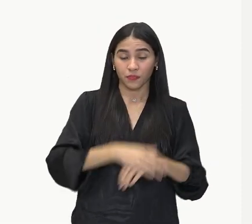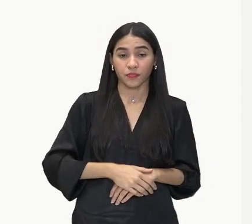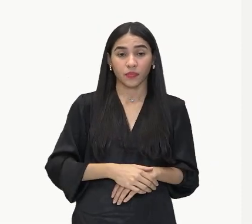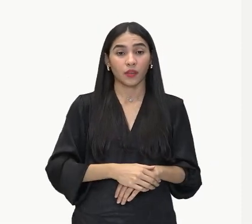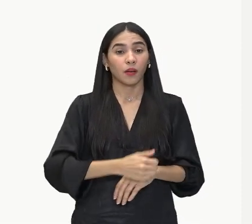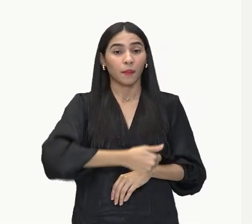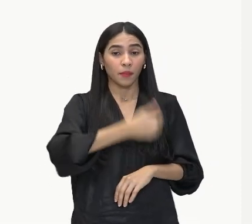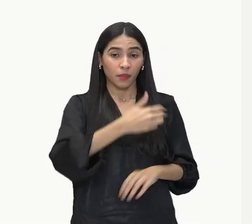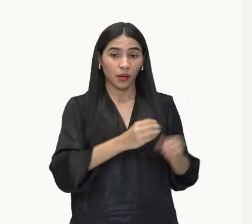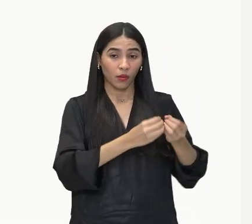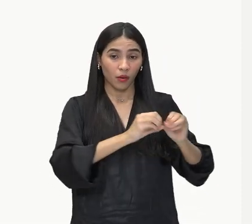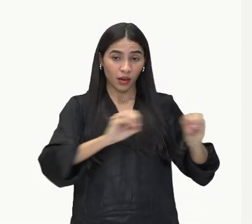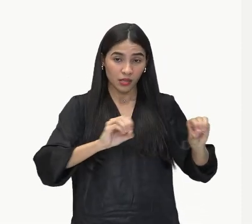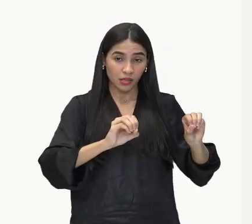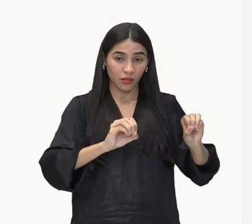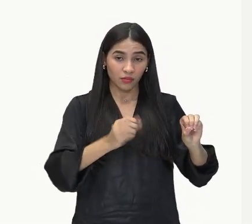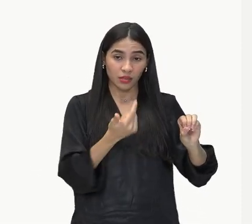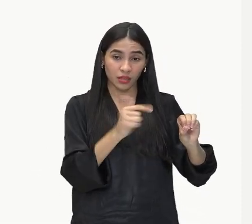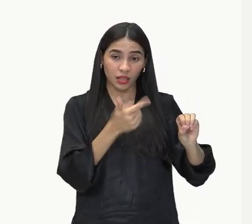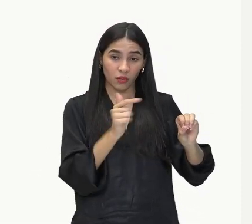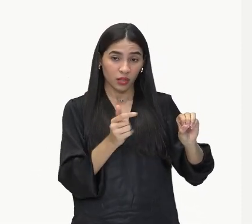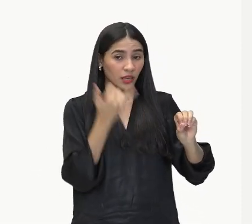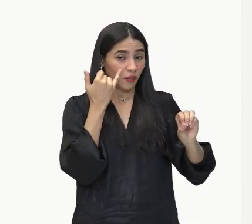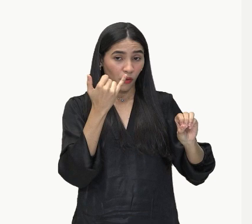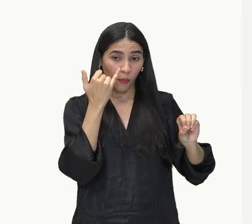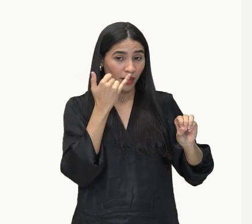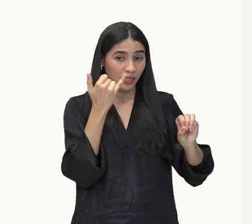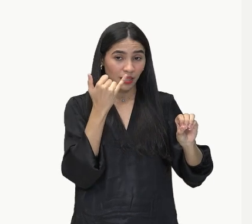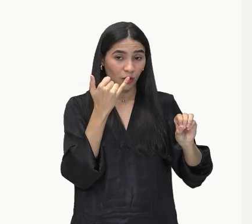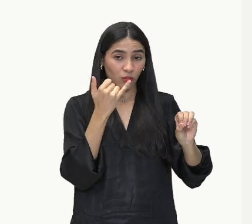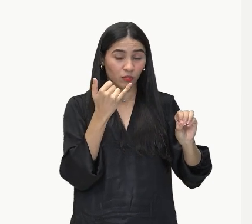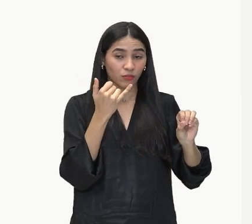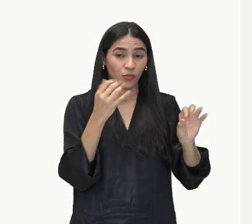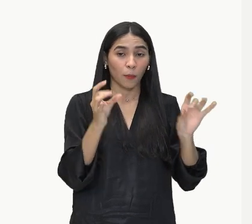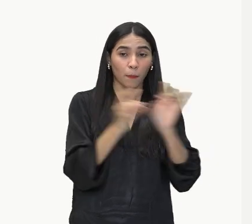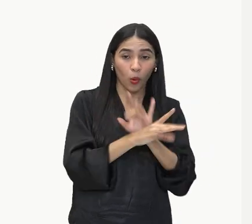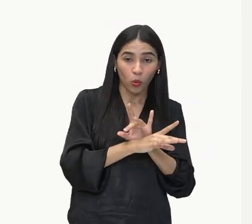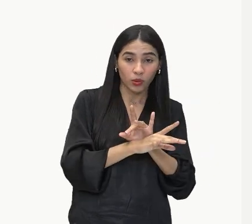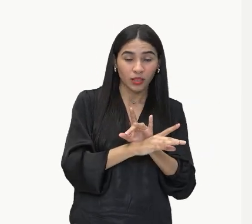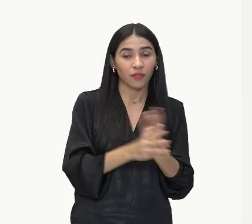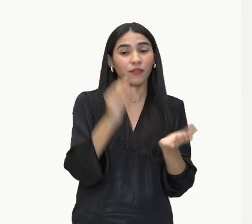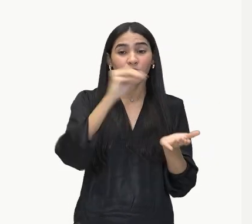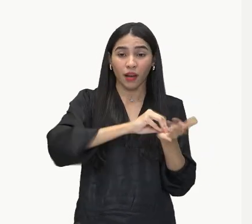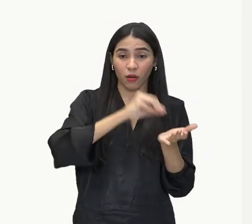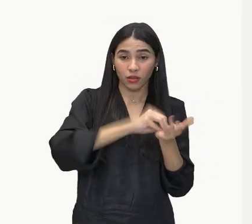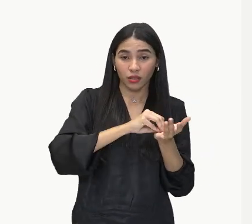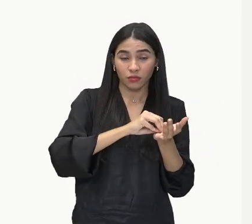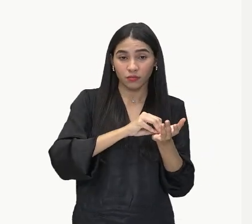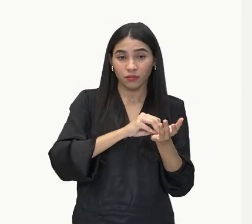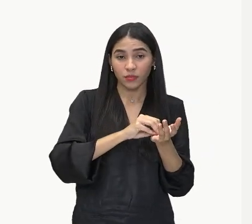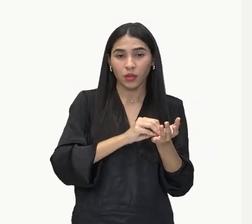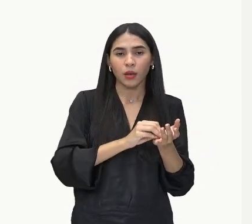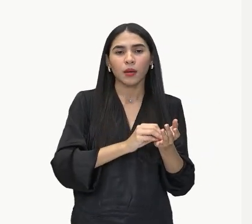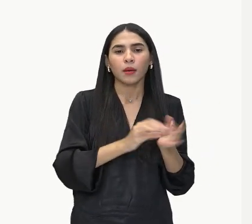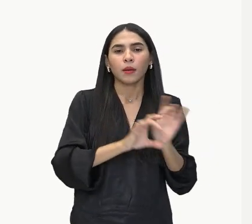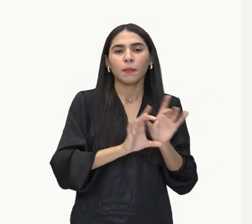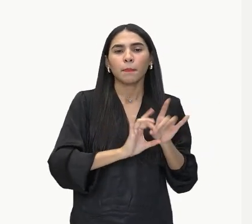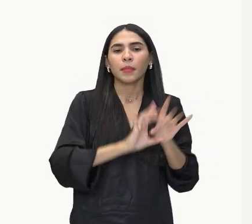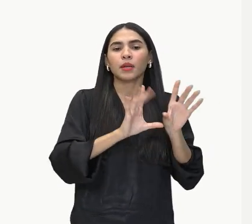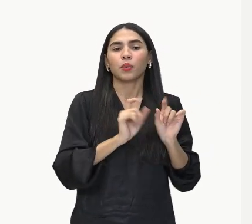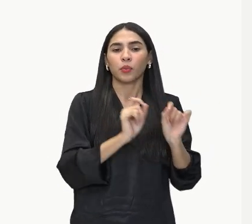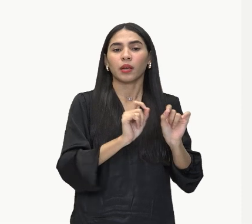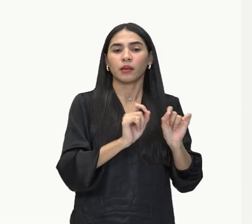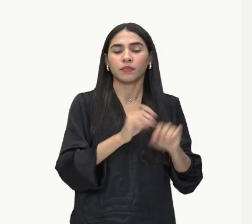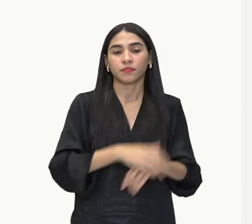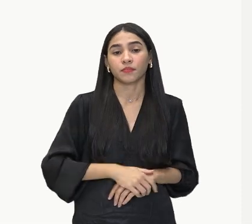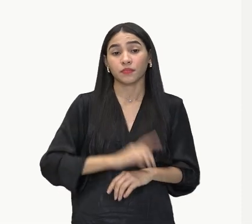primeira oração, ela não possui uma informação completa, está faltando algo, o que é permitido. E